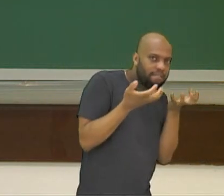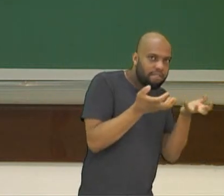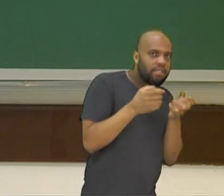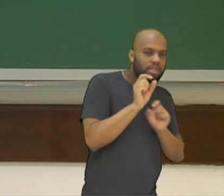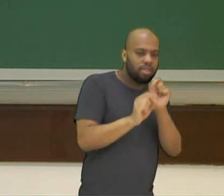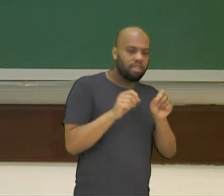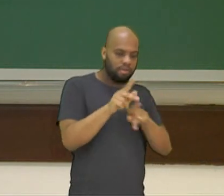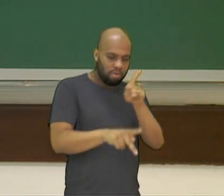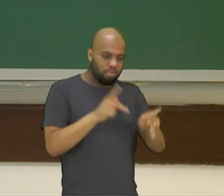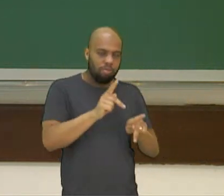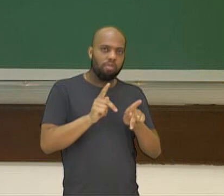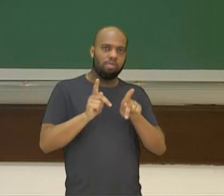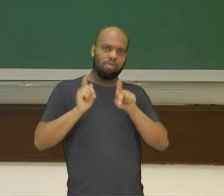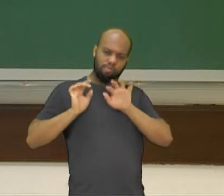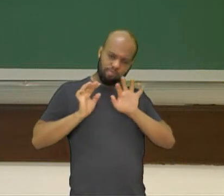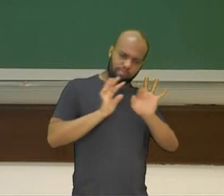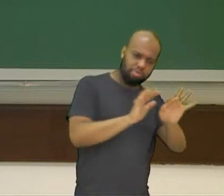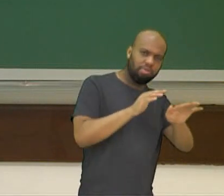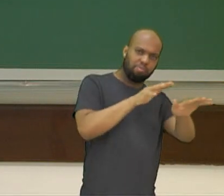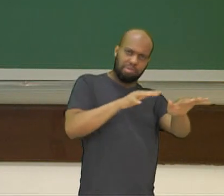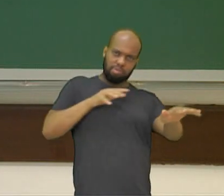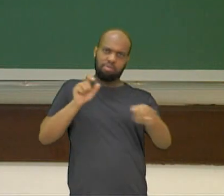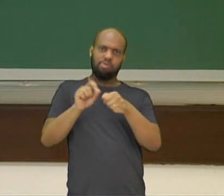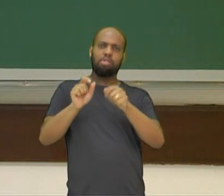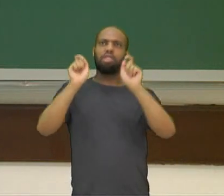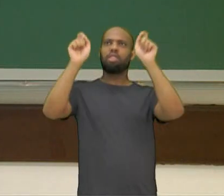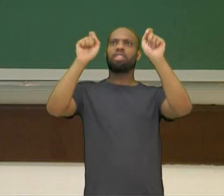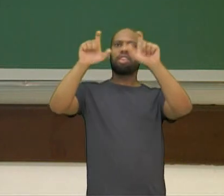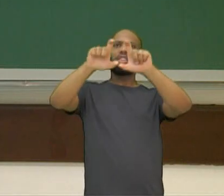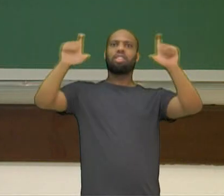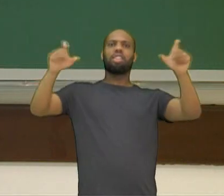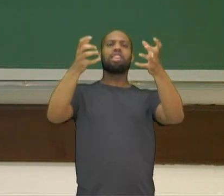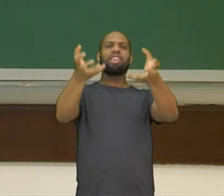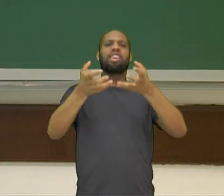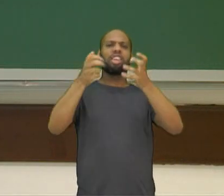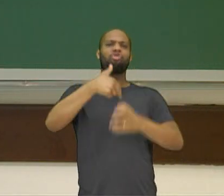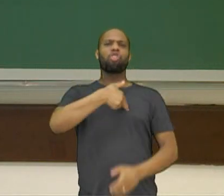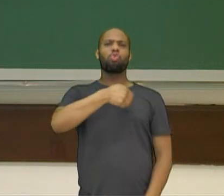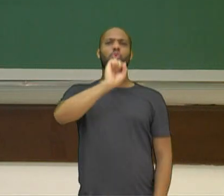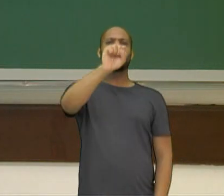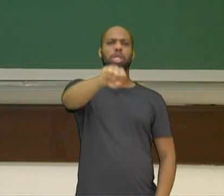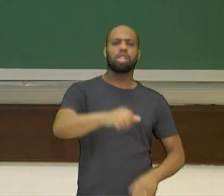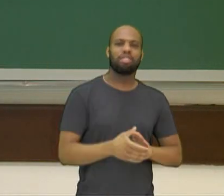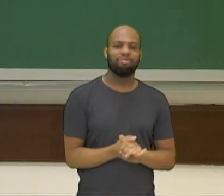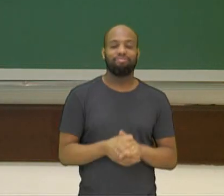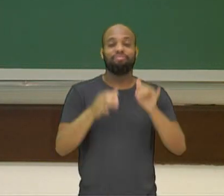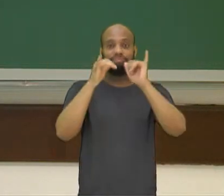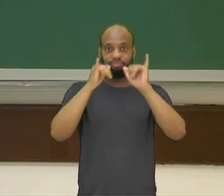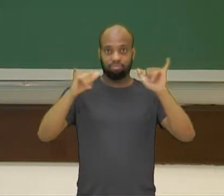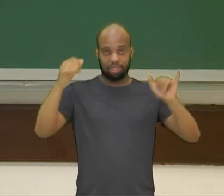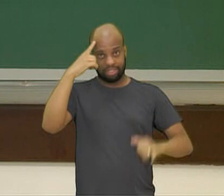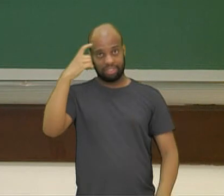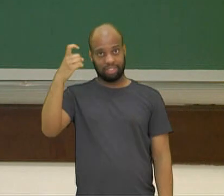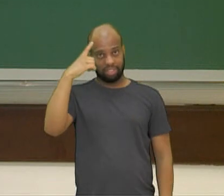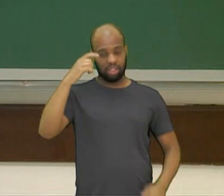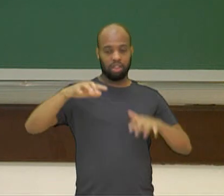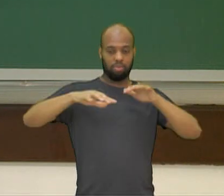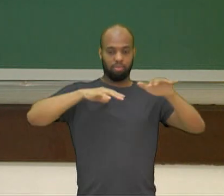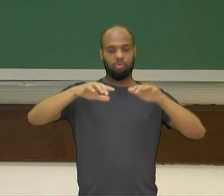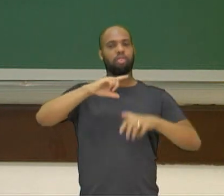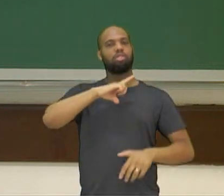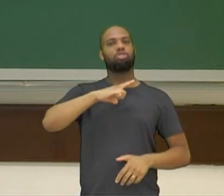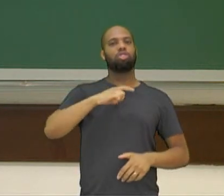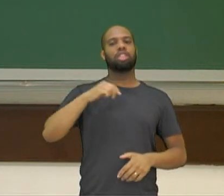com que o povo saísse às ruas, colocassem os cartazes de queremos Getúlio e assim propagasse essa ideia, né, esse movimento